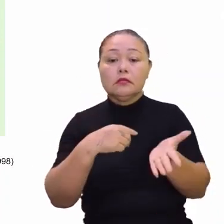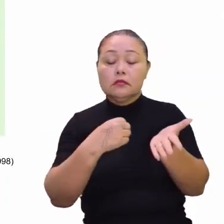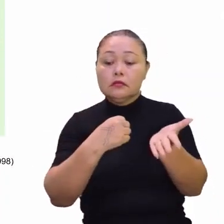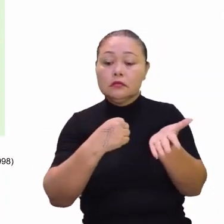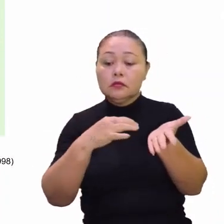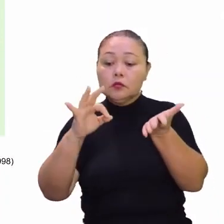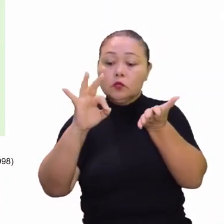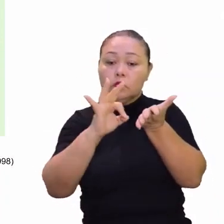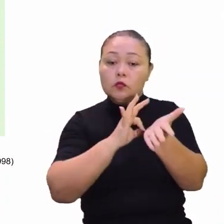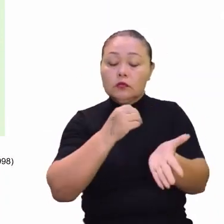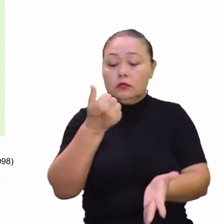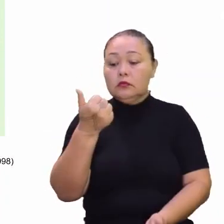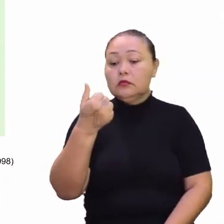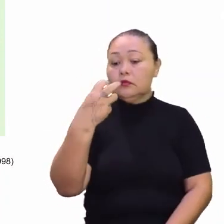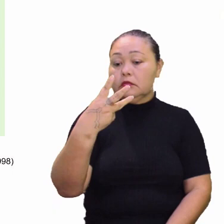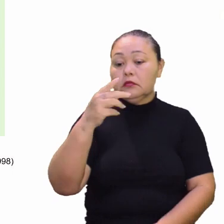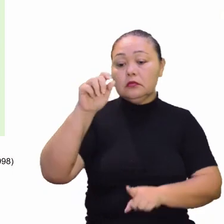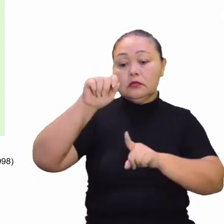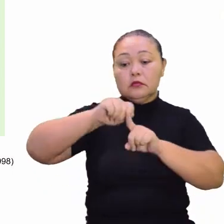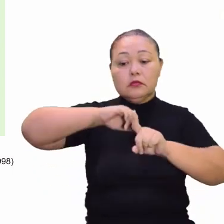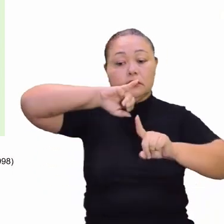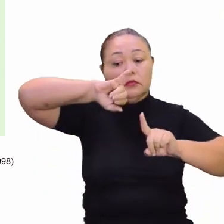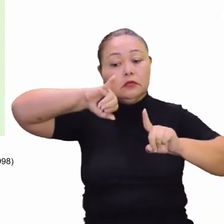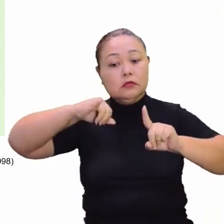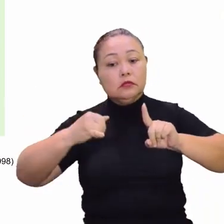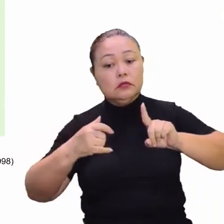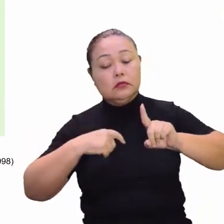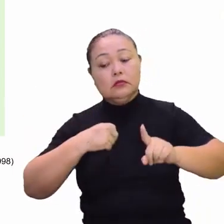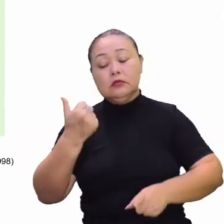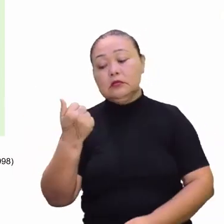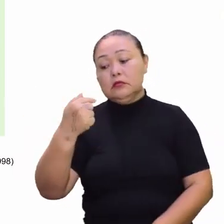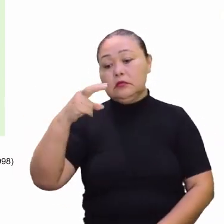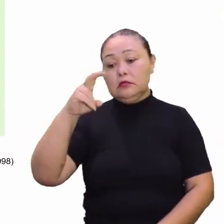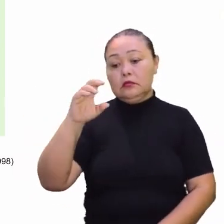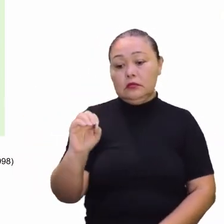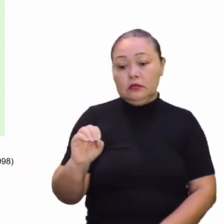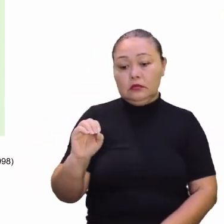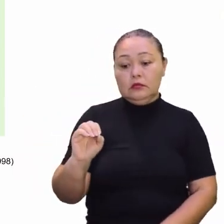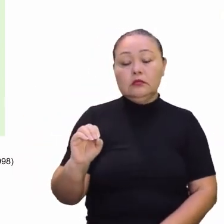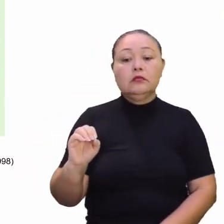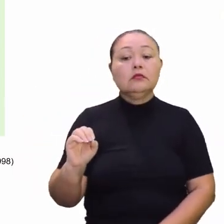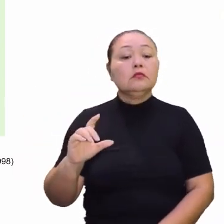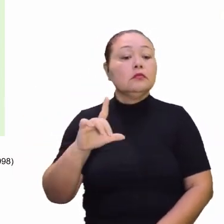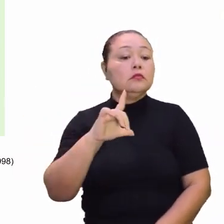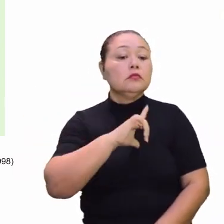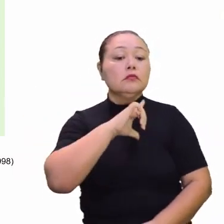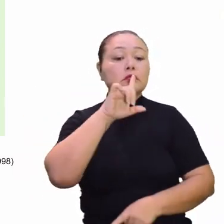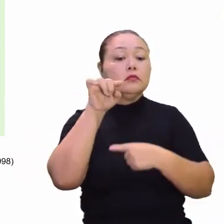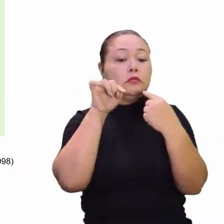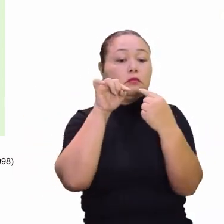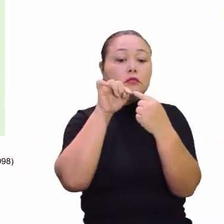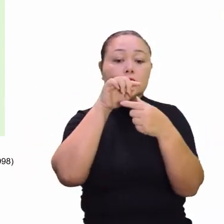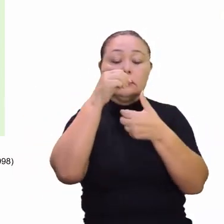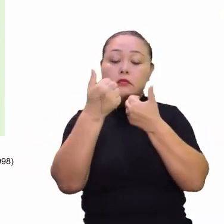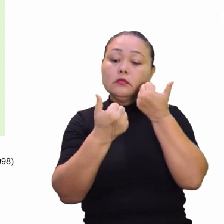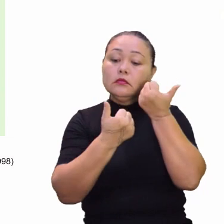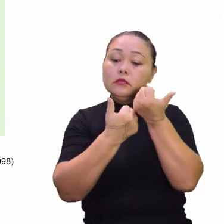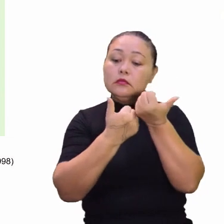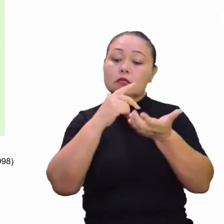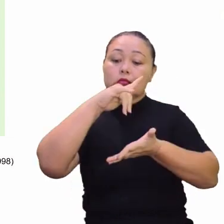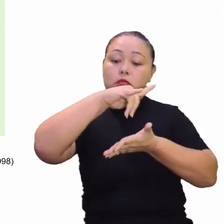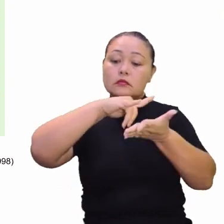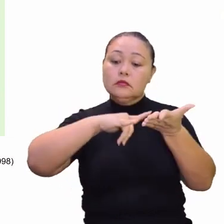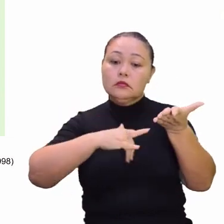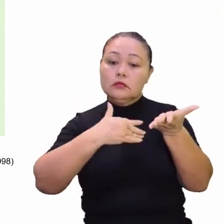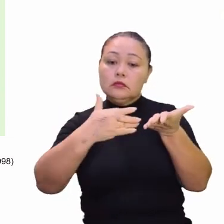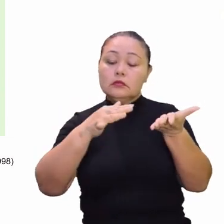firmado em 13 de janeiro de 1750, tinha o intuito de